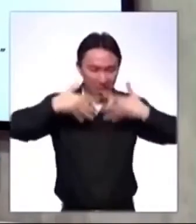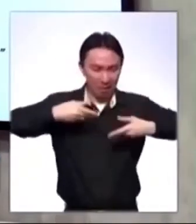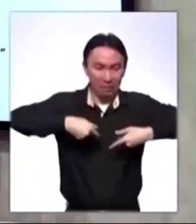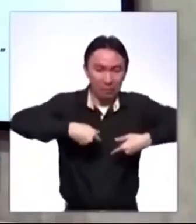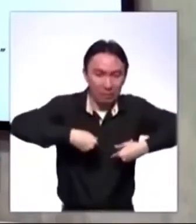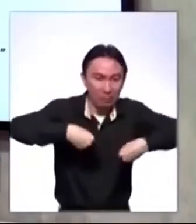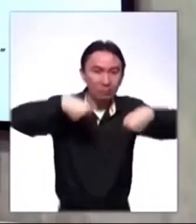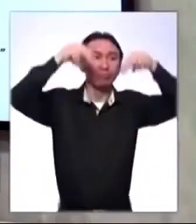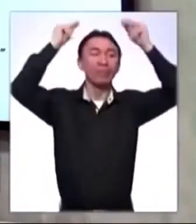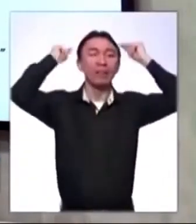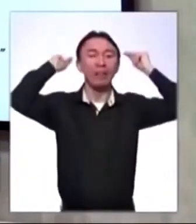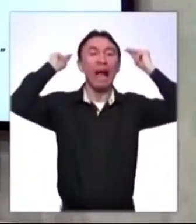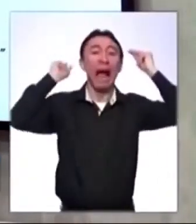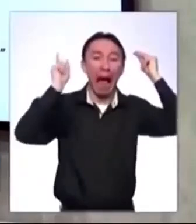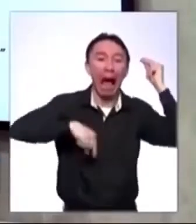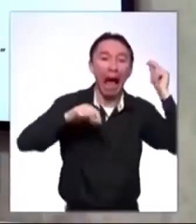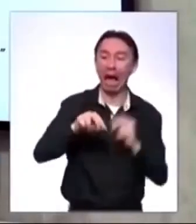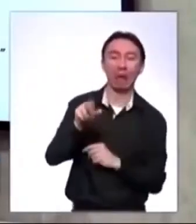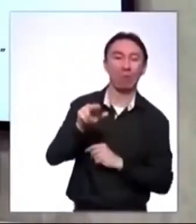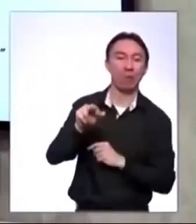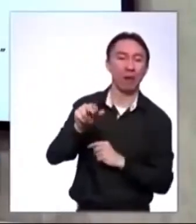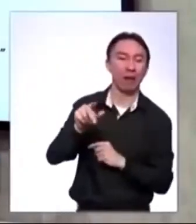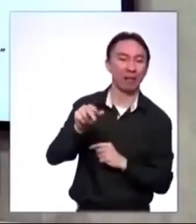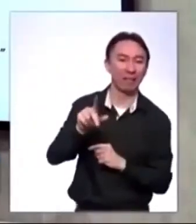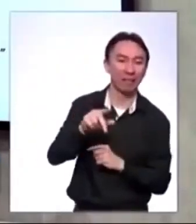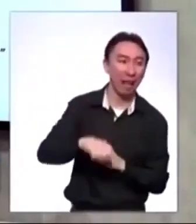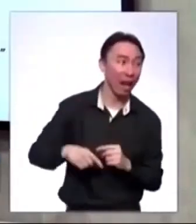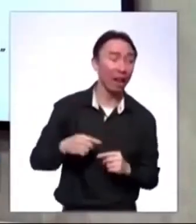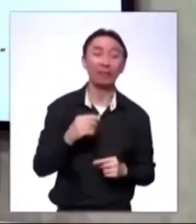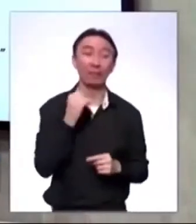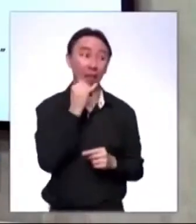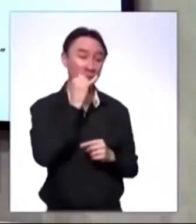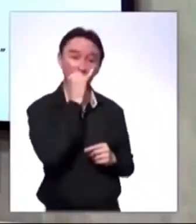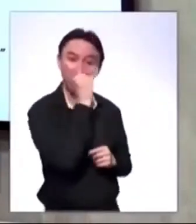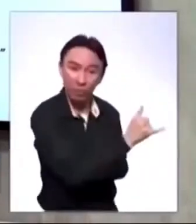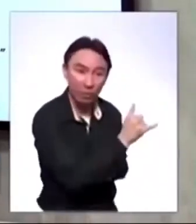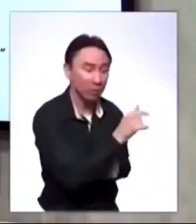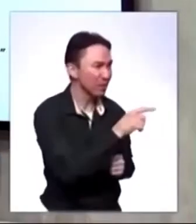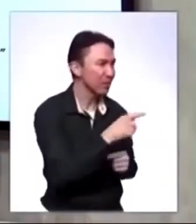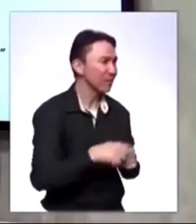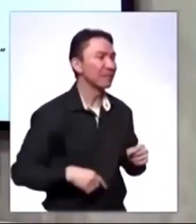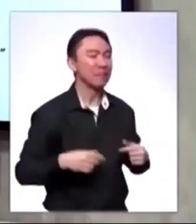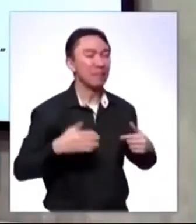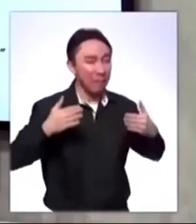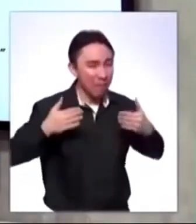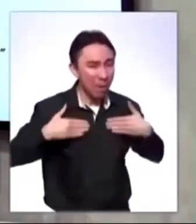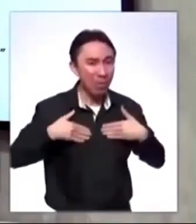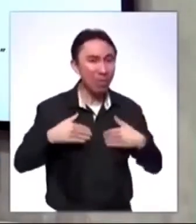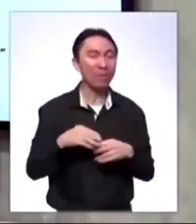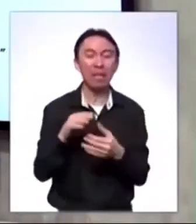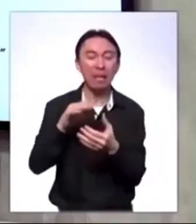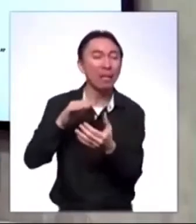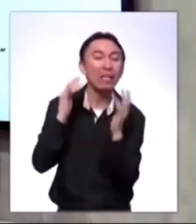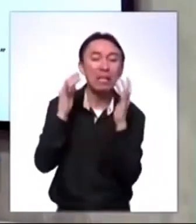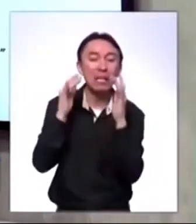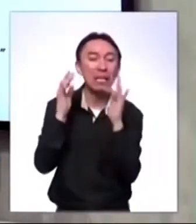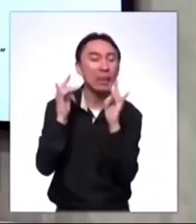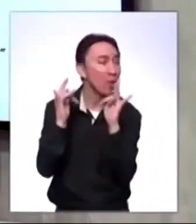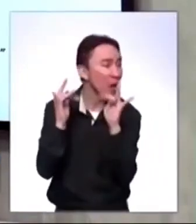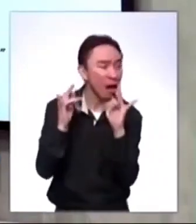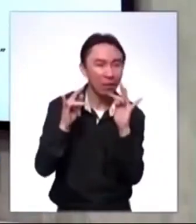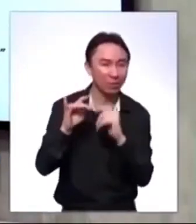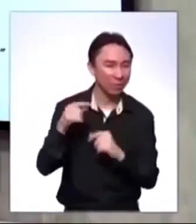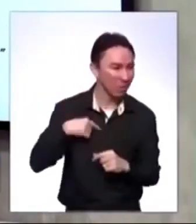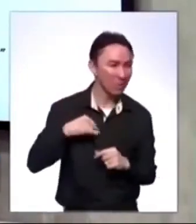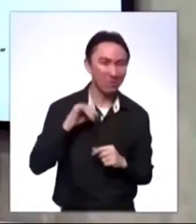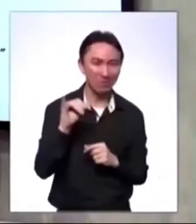a irmã dela, que no dia do casamento dela foi avisar. Ó, você está casando com meu ex-namorado e eu continuo saindo com ele. Nós dividimos o mesmo